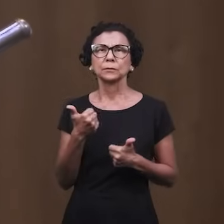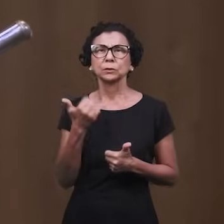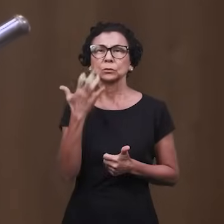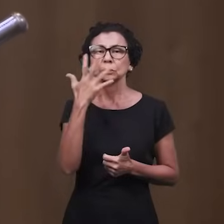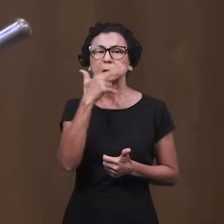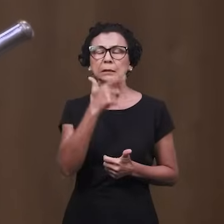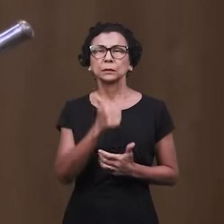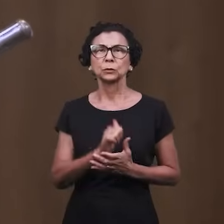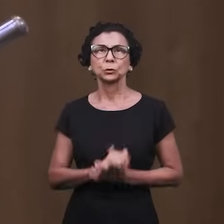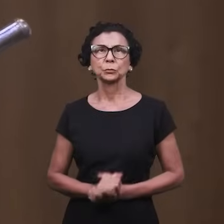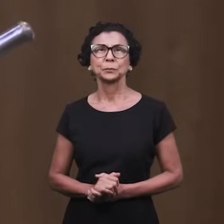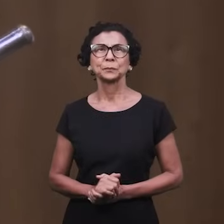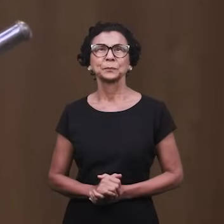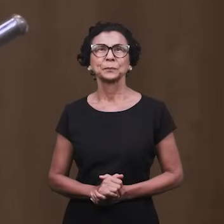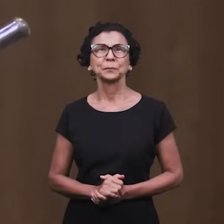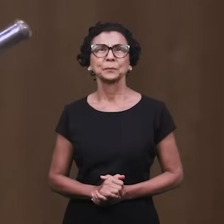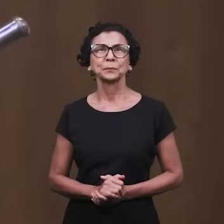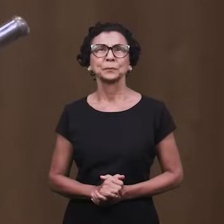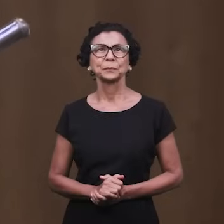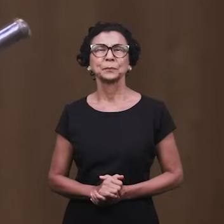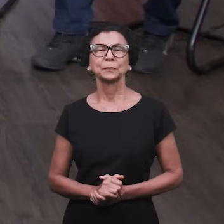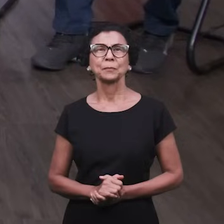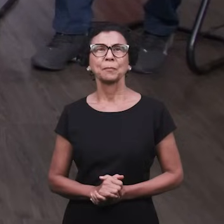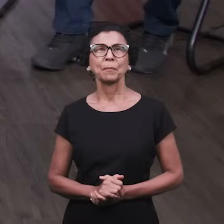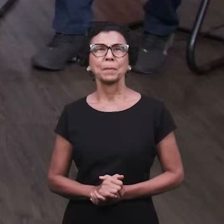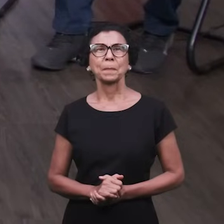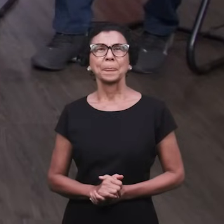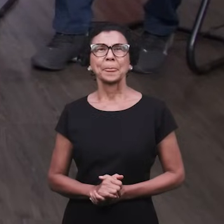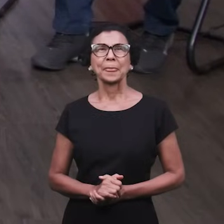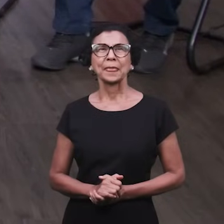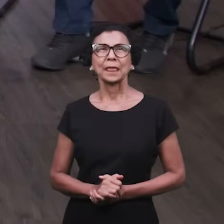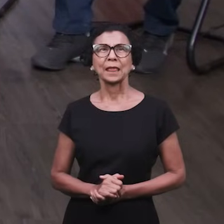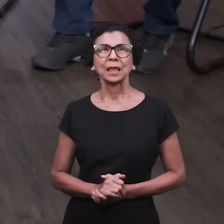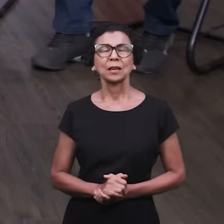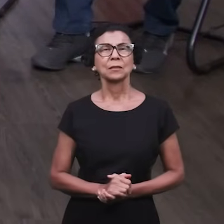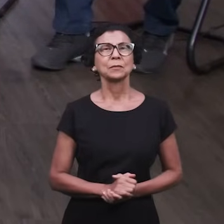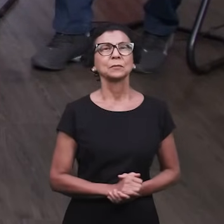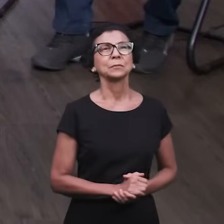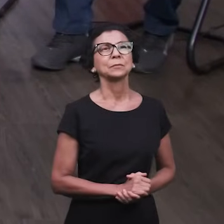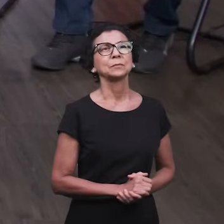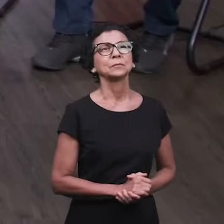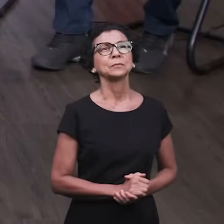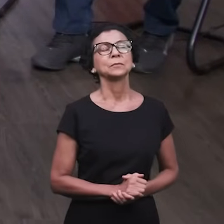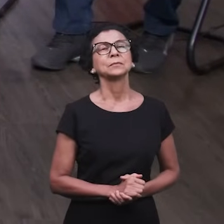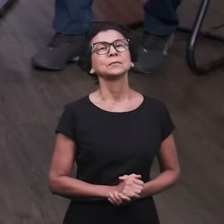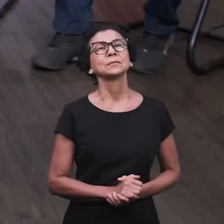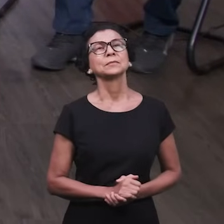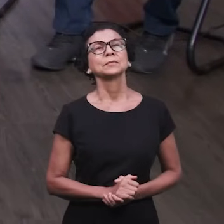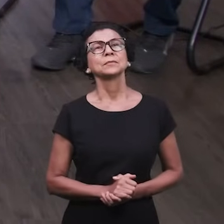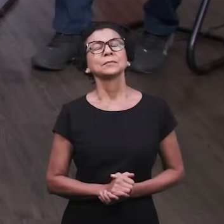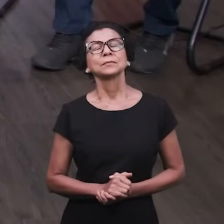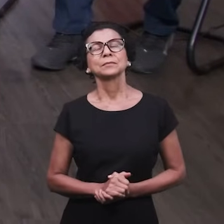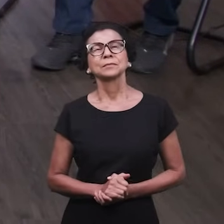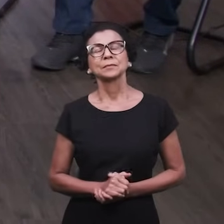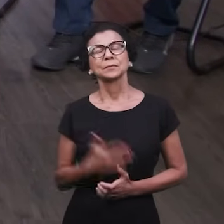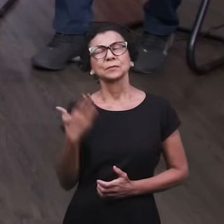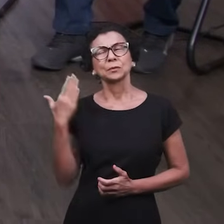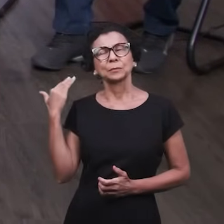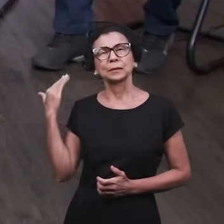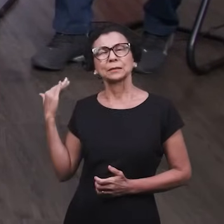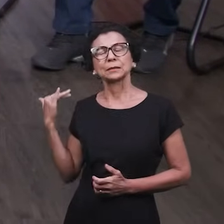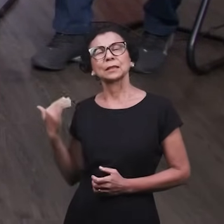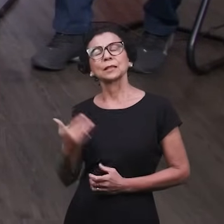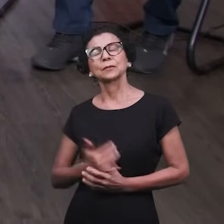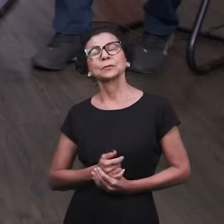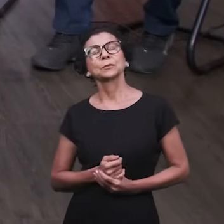eu o conheci. Eu comecei a aprender violino lá atrás, voltando um pouquinho na minha trajetória,